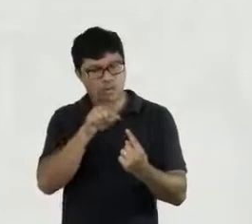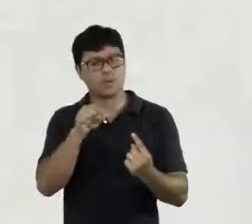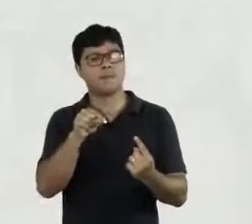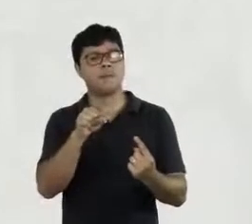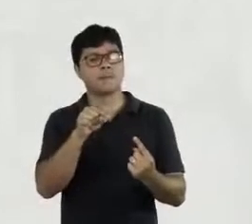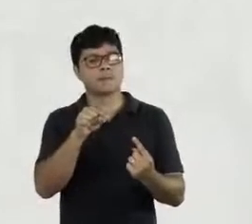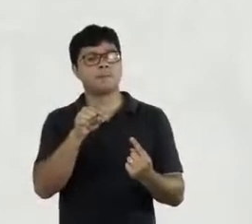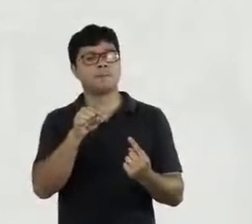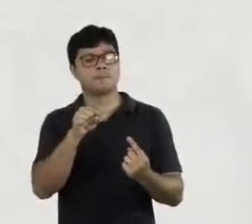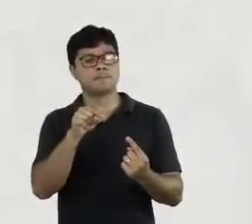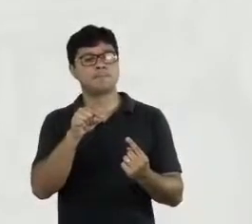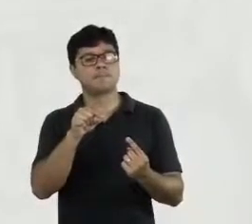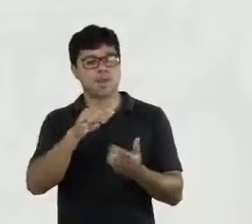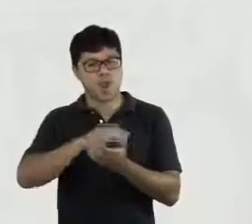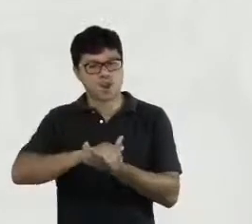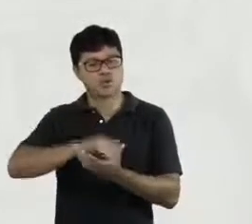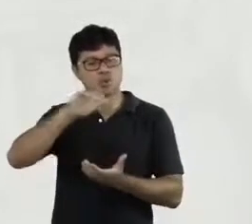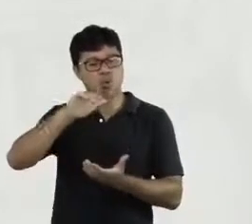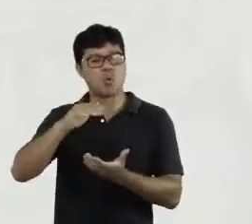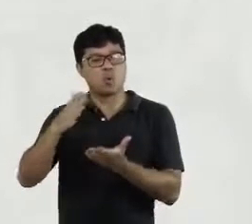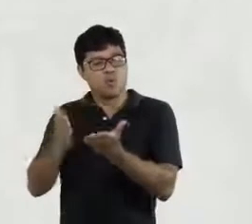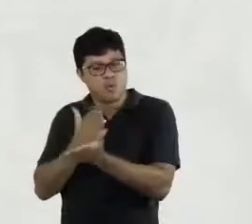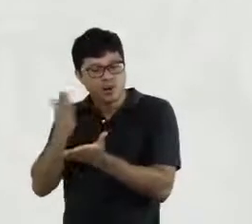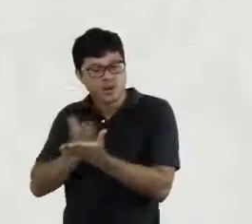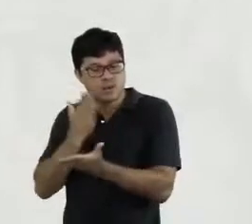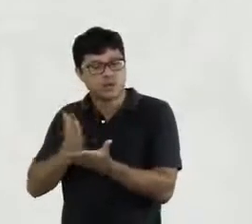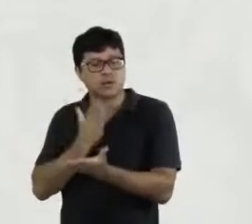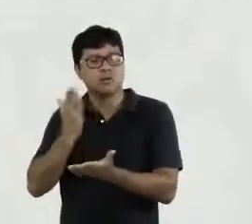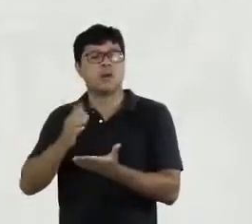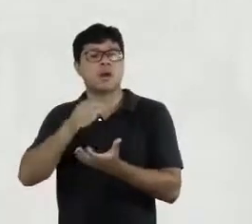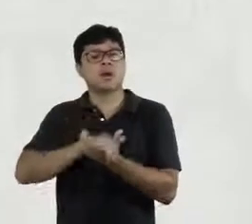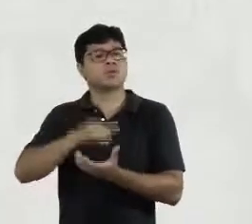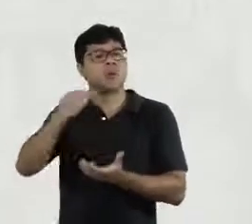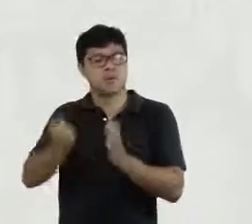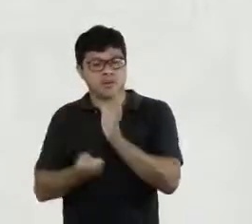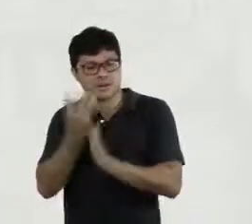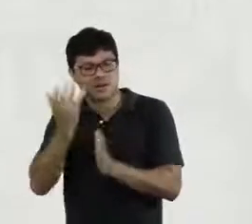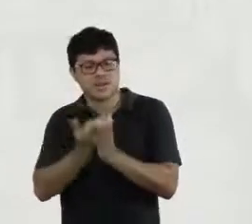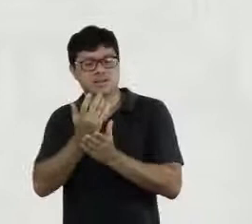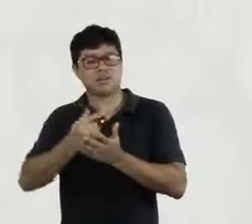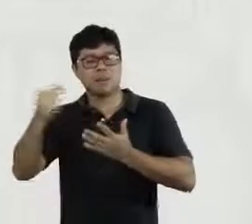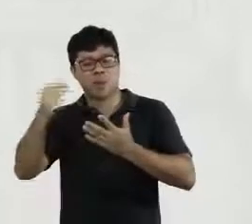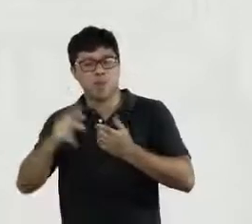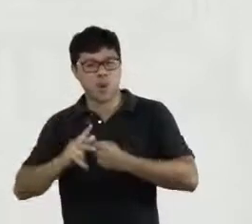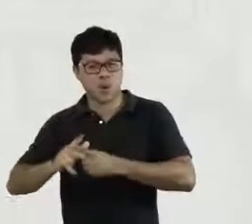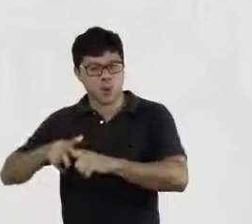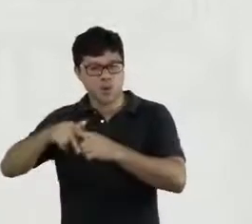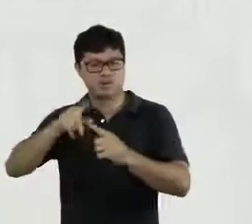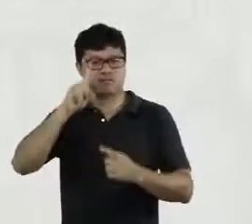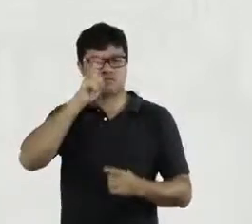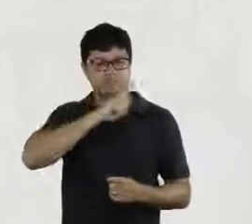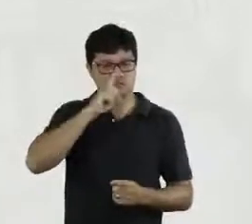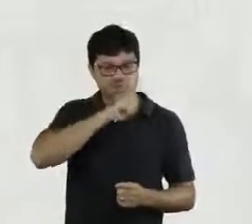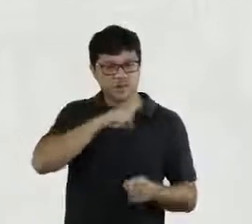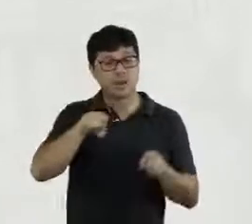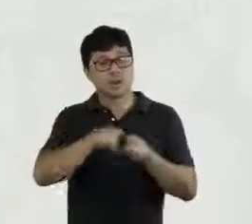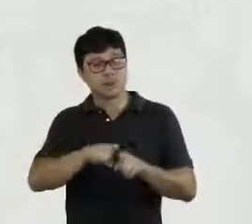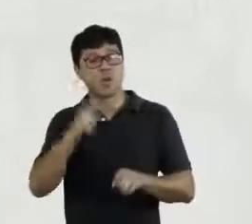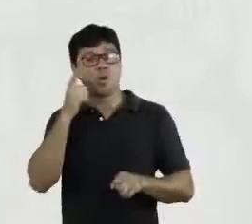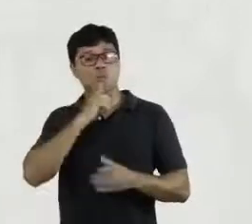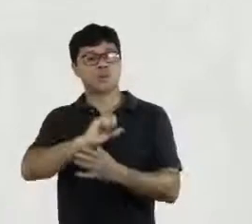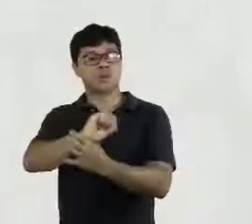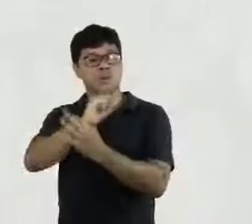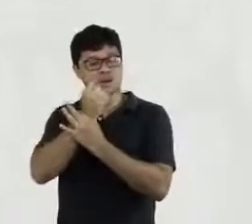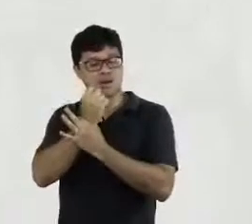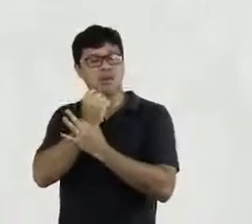objetivo o escopo da obra, a produção desse escopo, a criação de artifícios de correção de falhas e garantia no sucesso